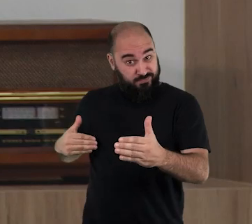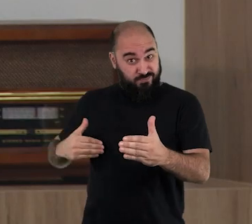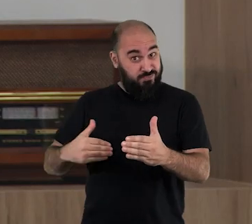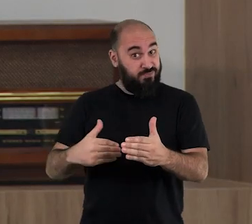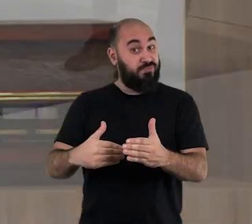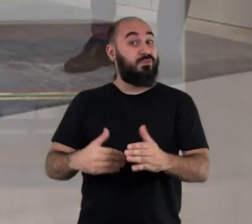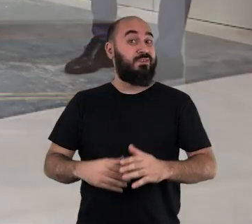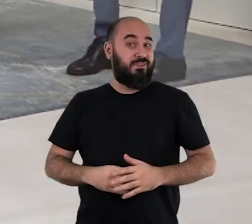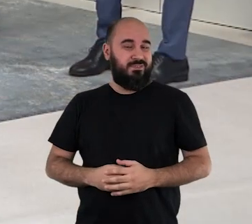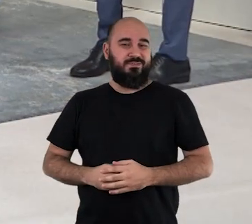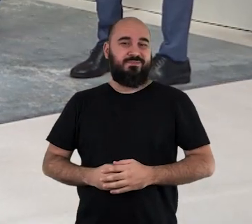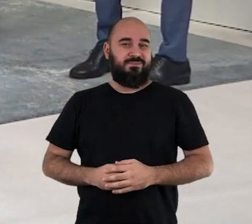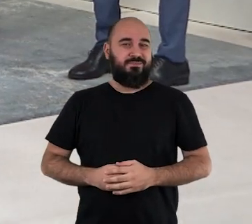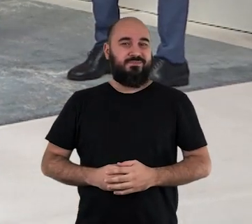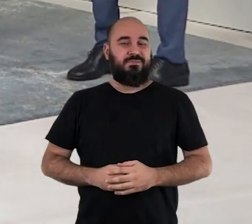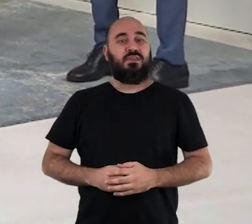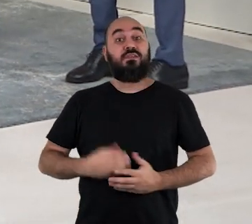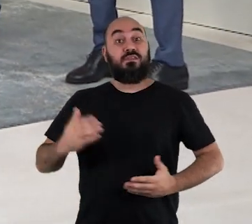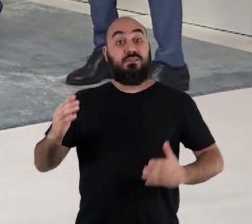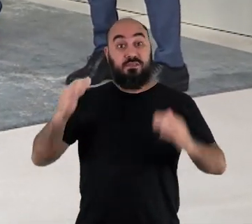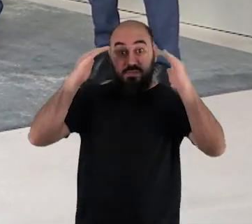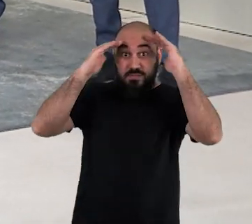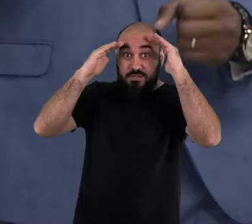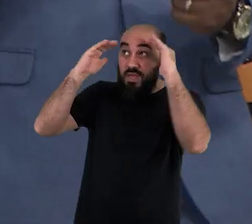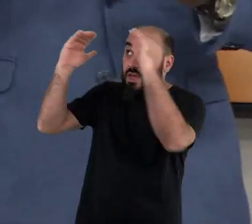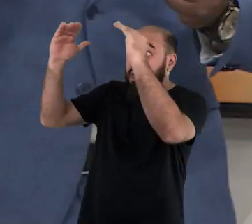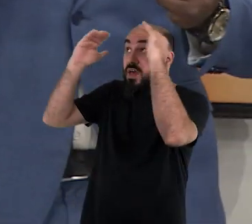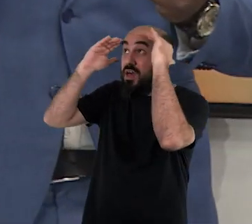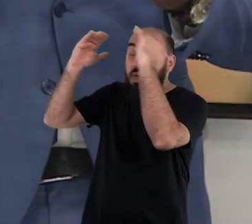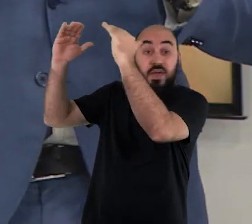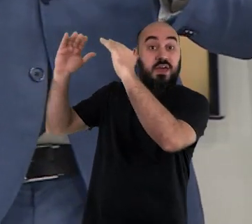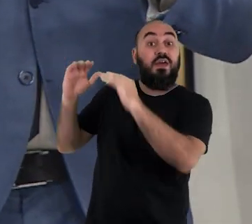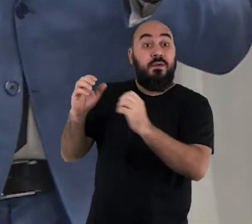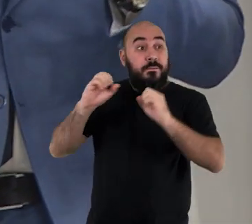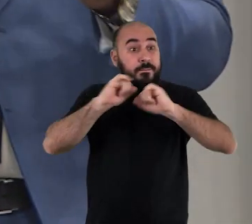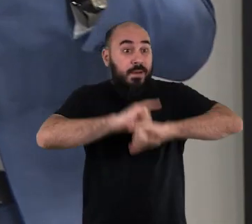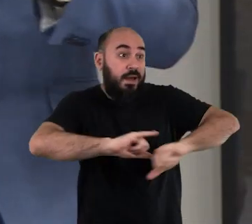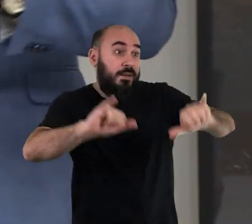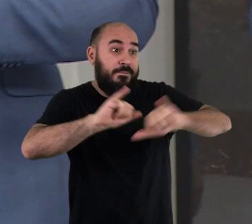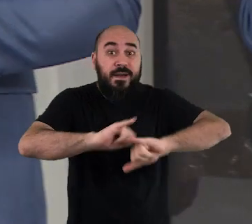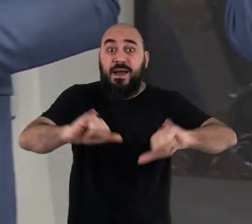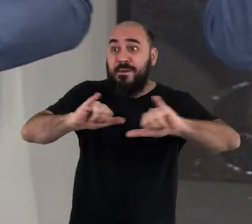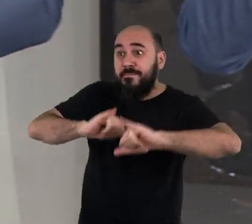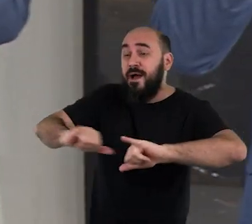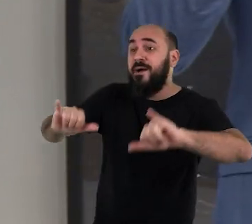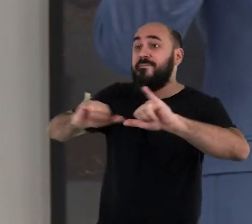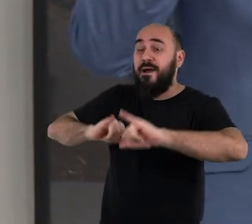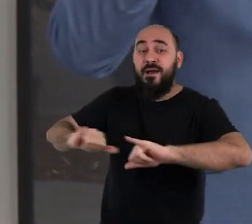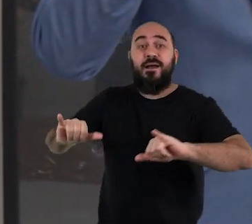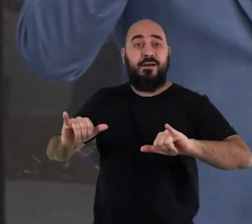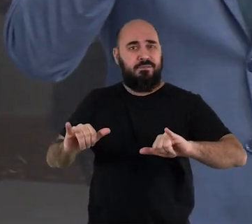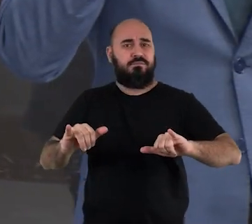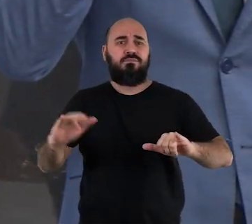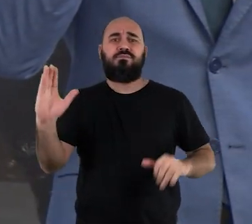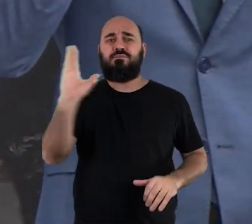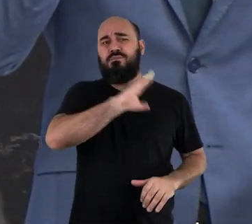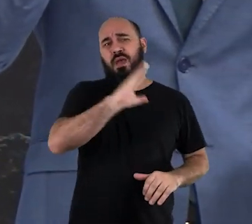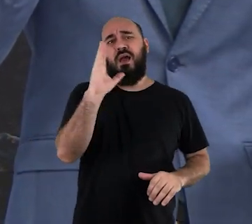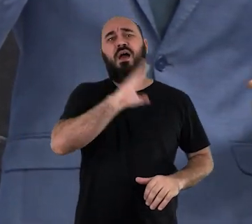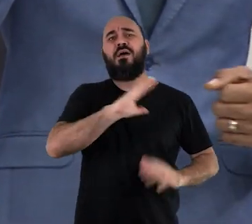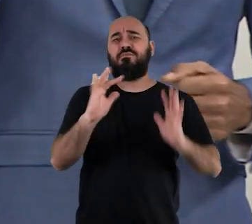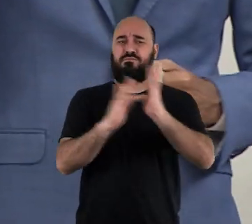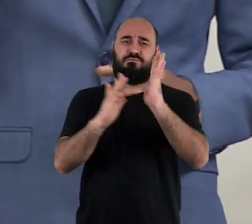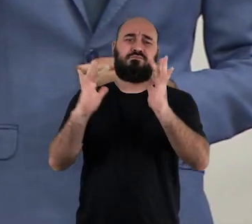está próximo. Servos de Deus, a trombeta tocai, breve